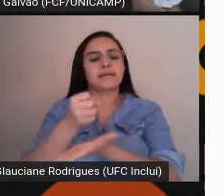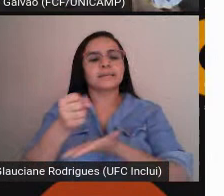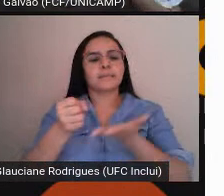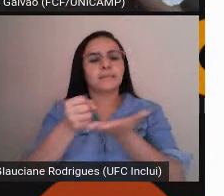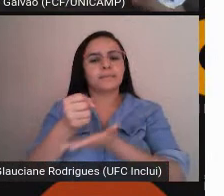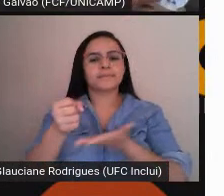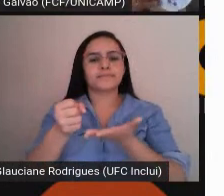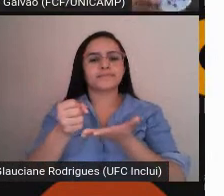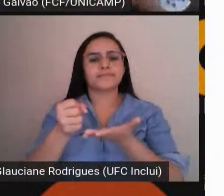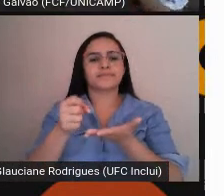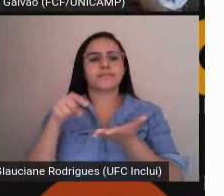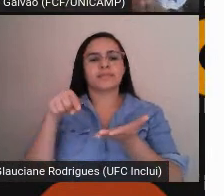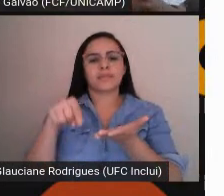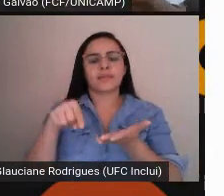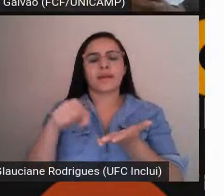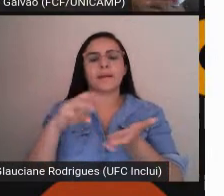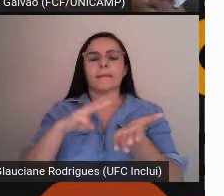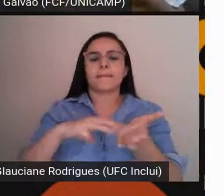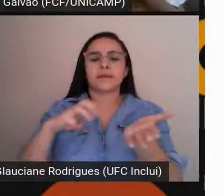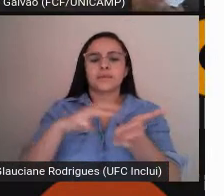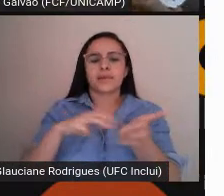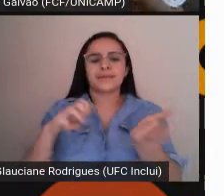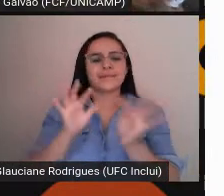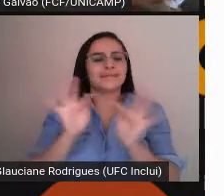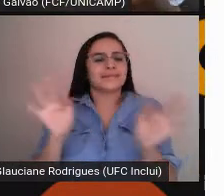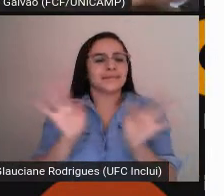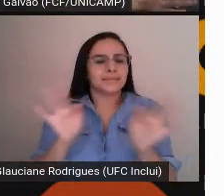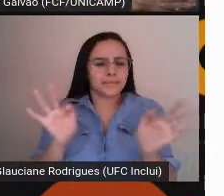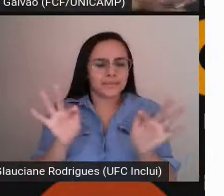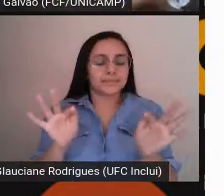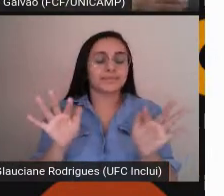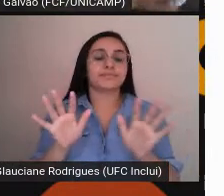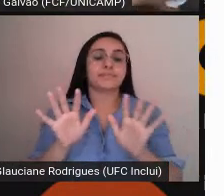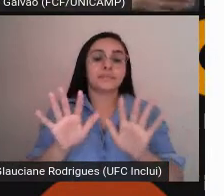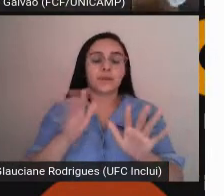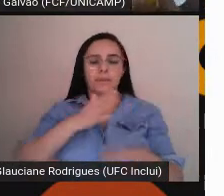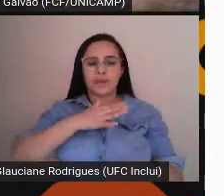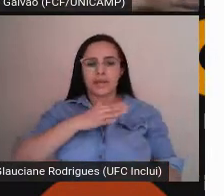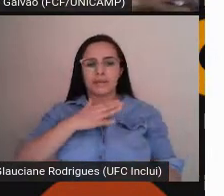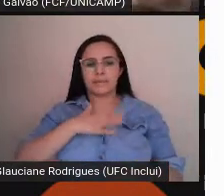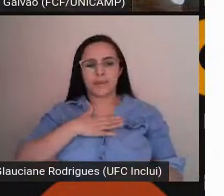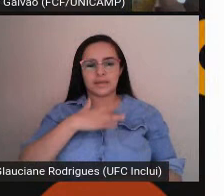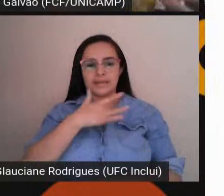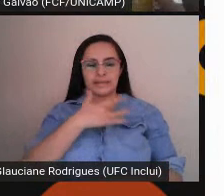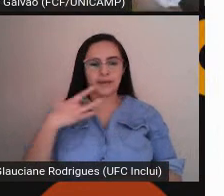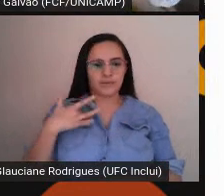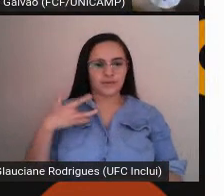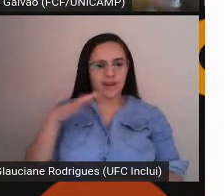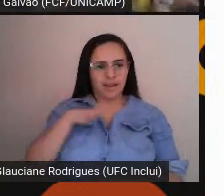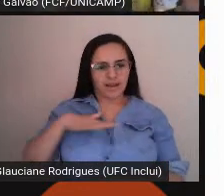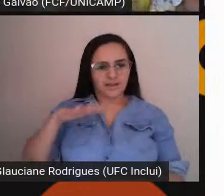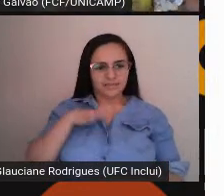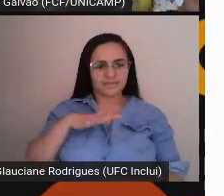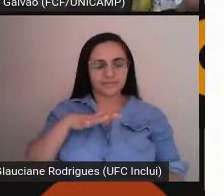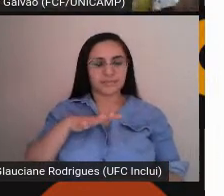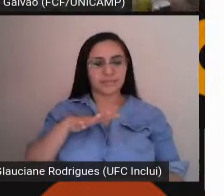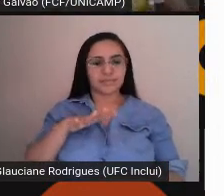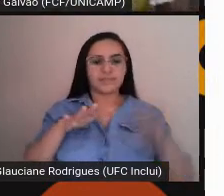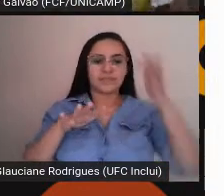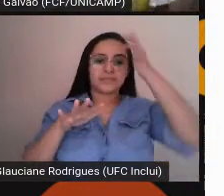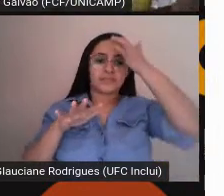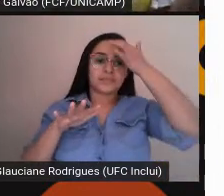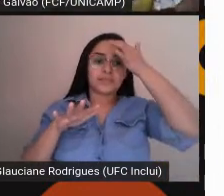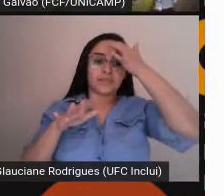meu background é da saúde, e o referencial que eu trago aqui de revisão sistemática é voltado para a área da